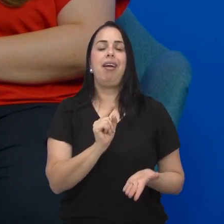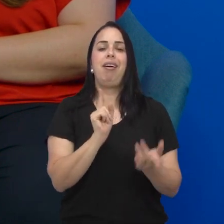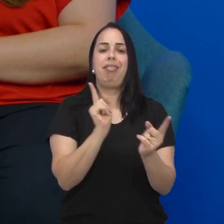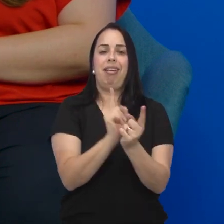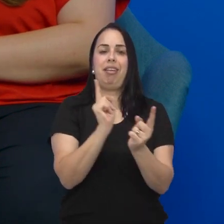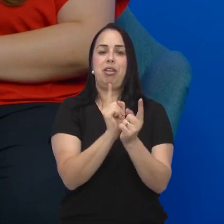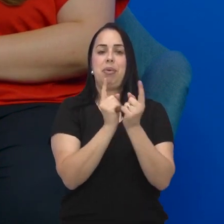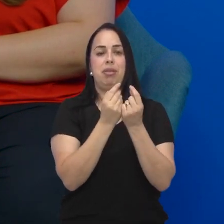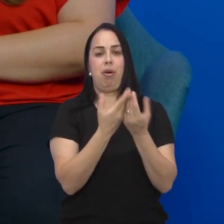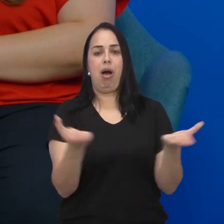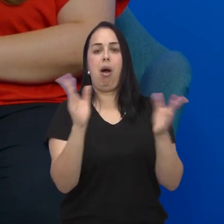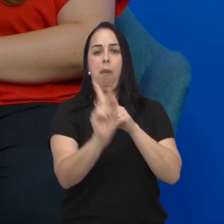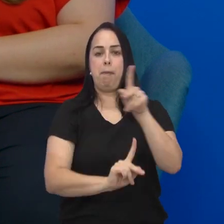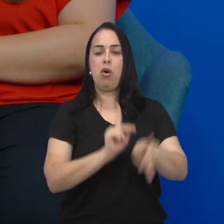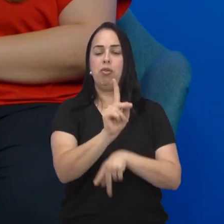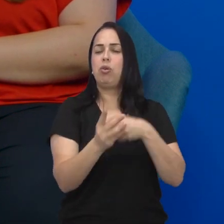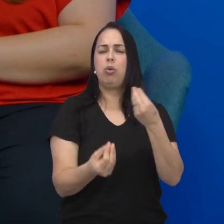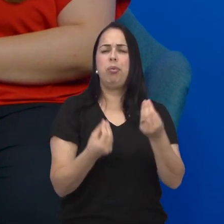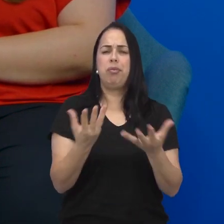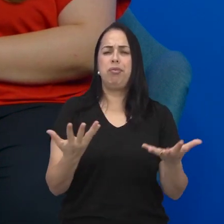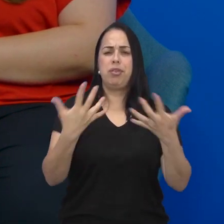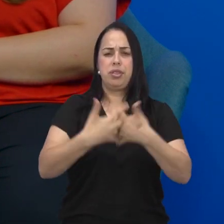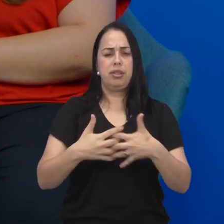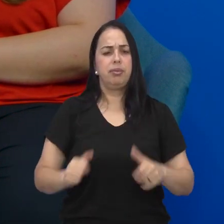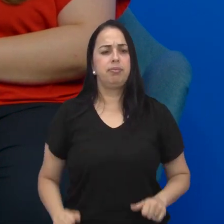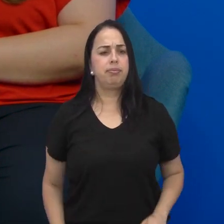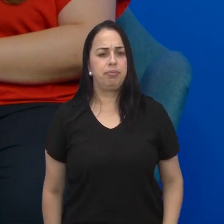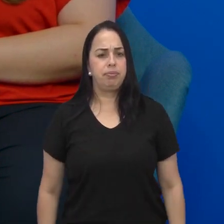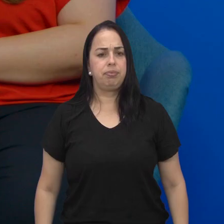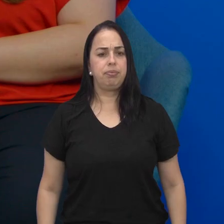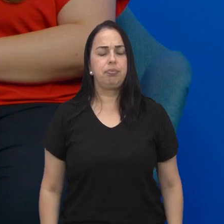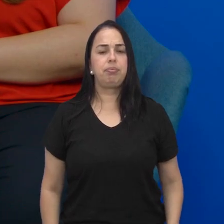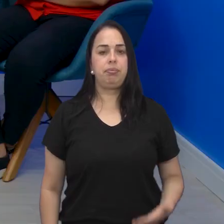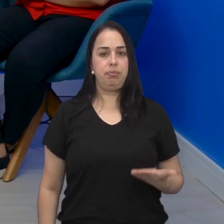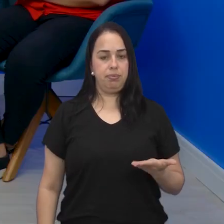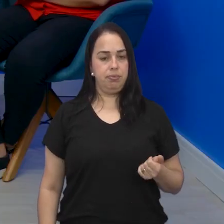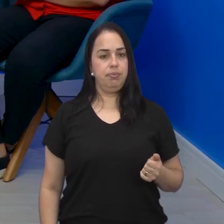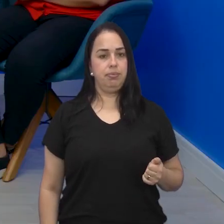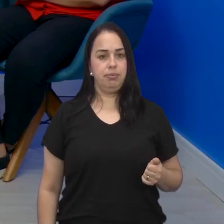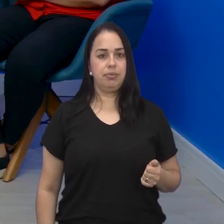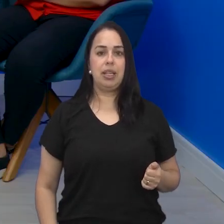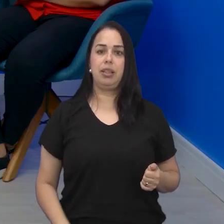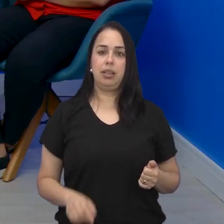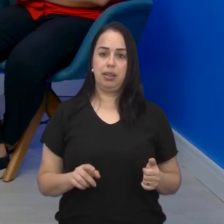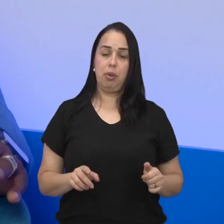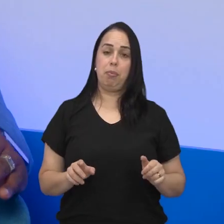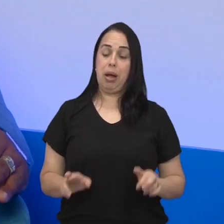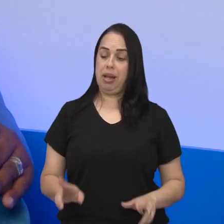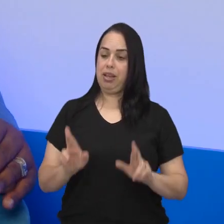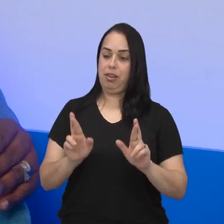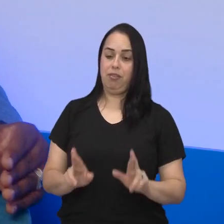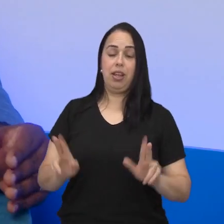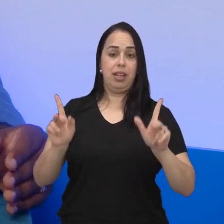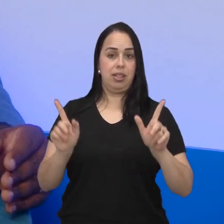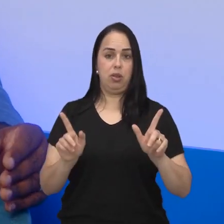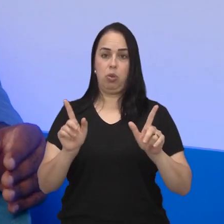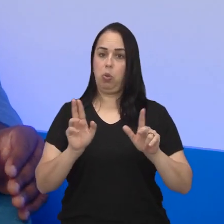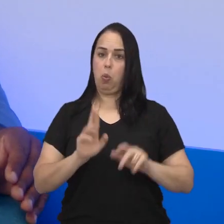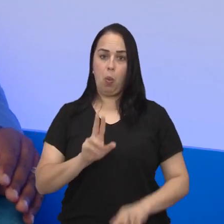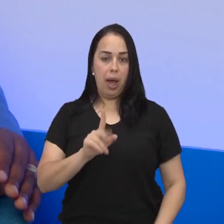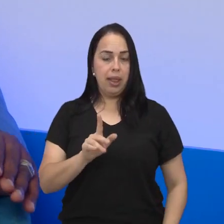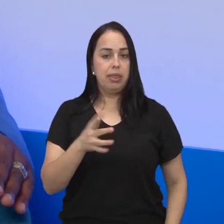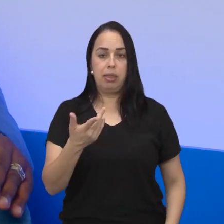com a prestação de serviço à população? Como que funciona essa parte? Tem uma diferenciação? Assim, não é para existir diferença,